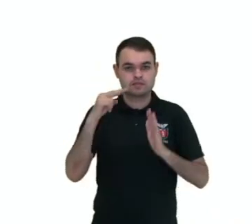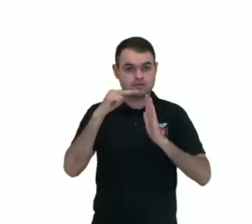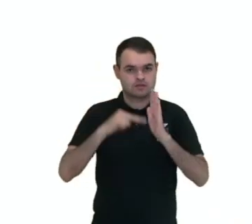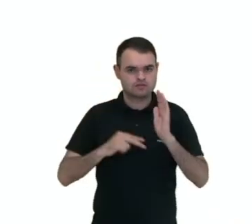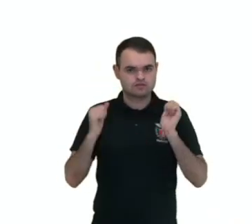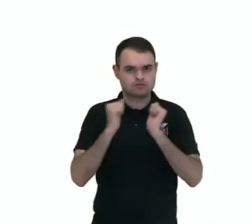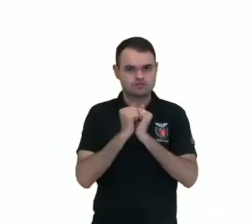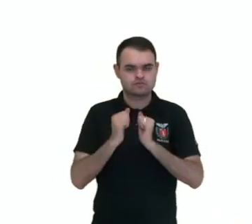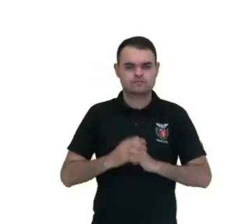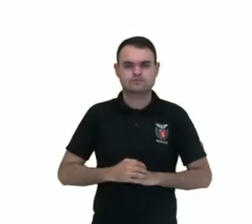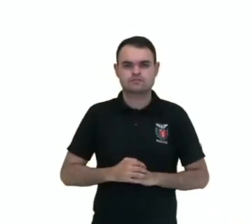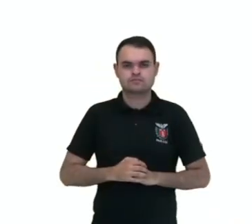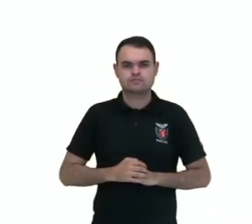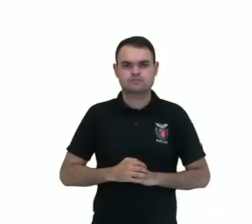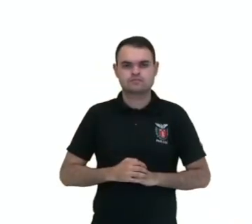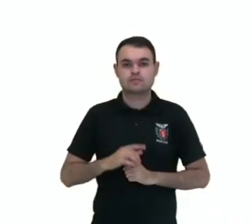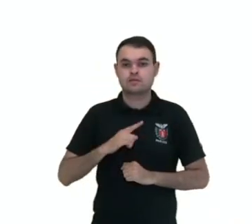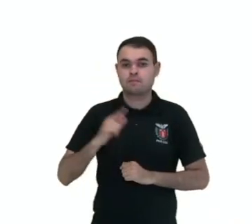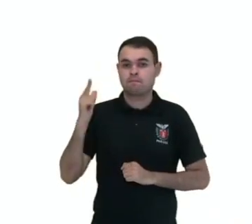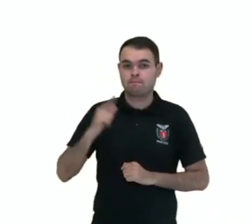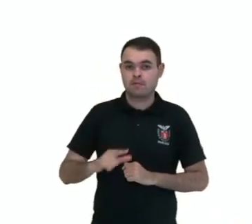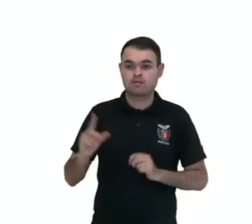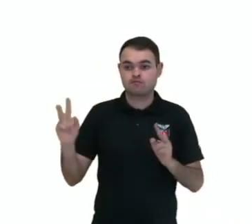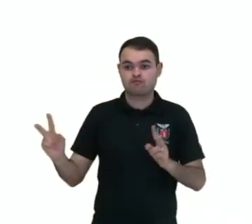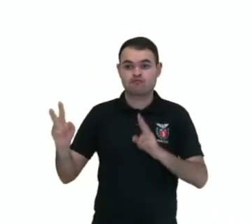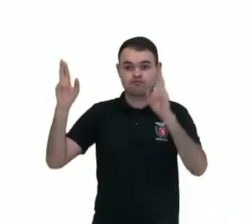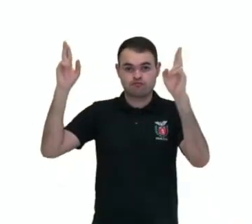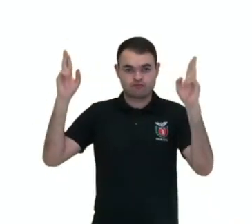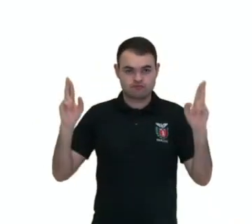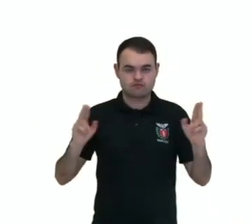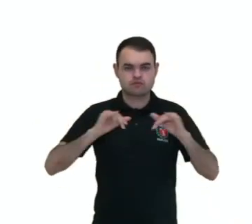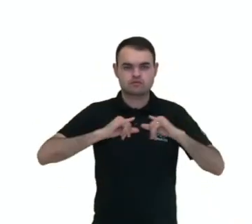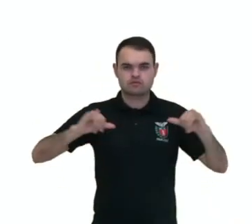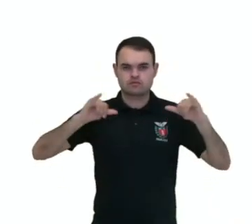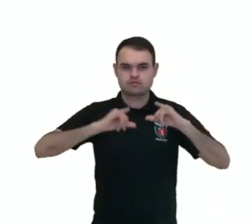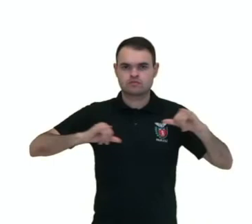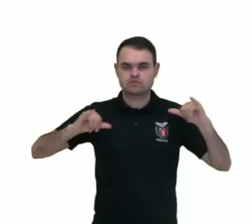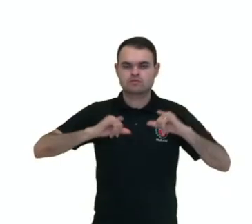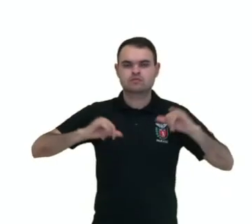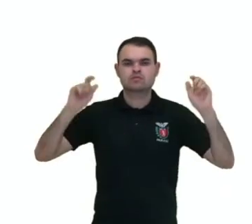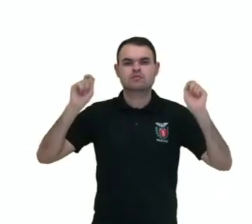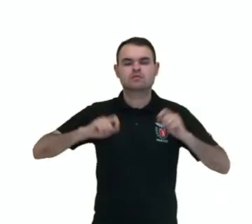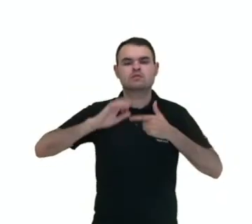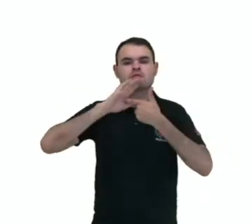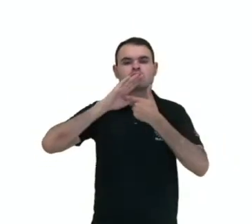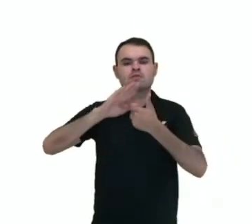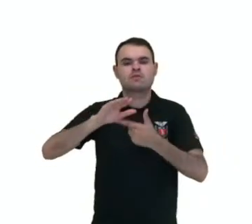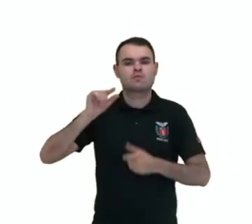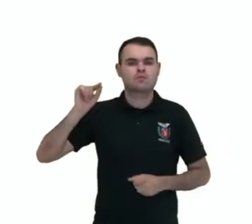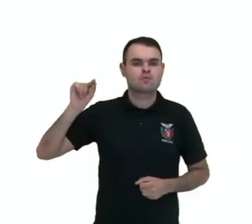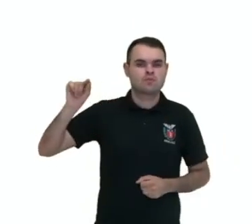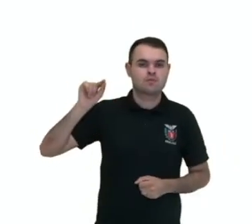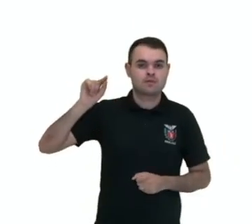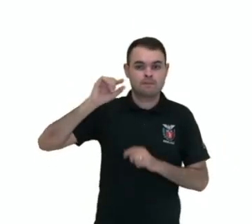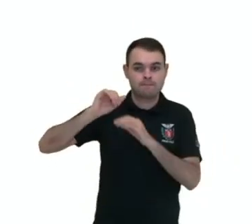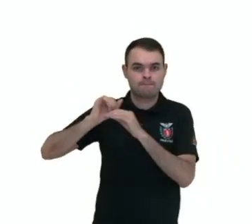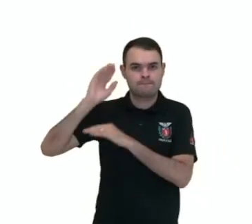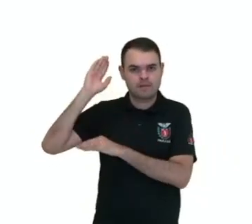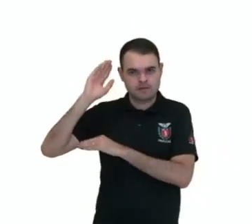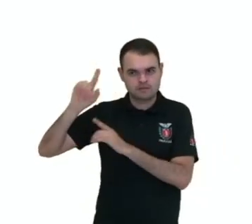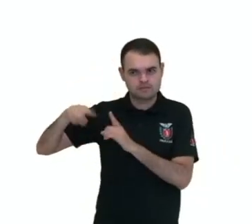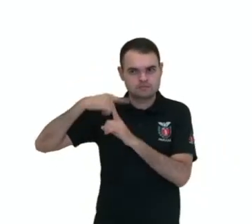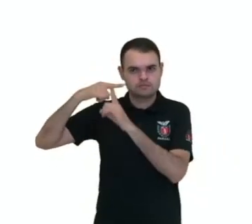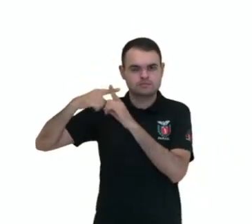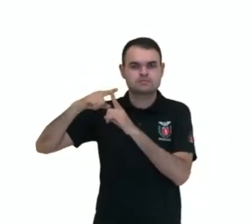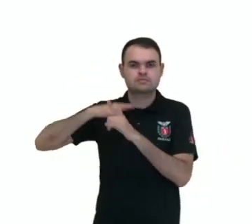comigo. Temos mais um fragmento da notícia, né? Nesse fragmento consta o seguinte: além disso, advertiu que